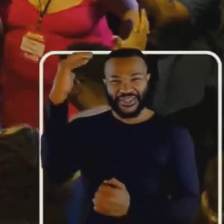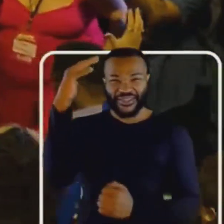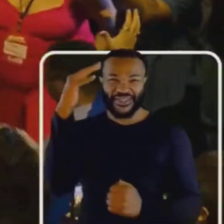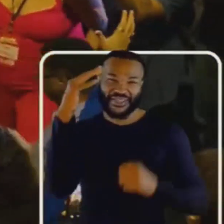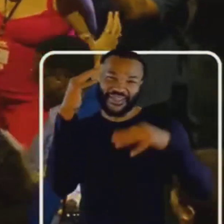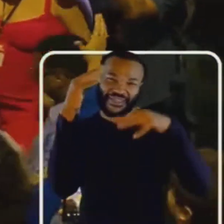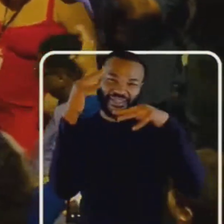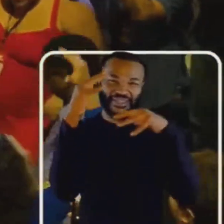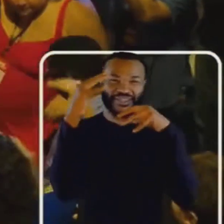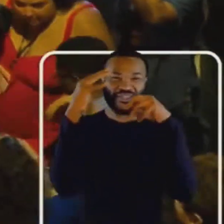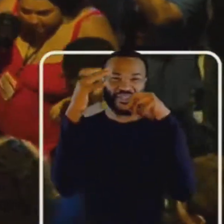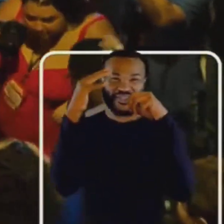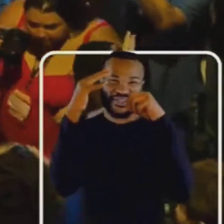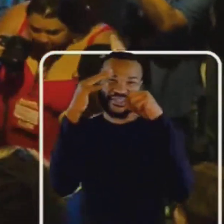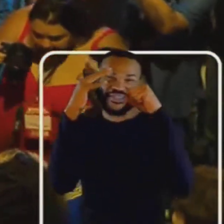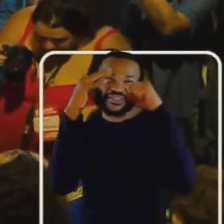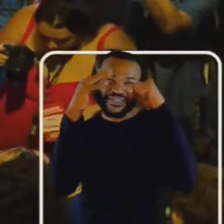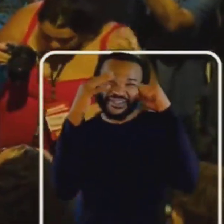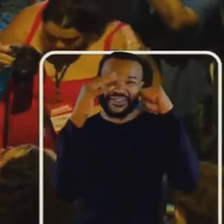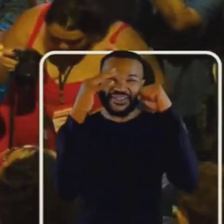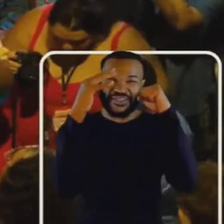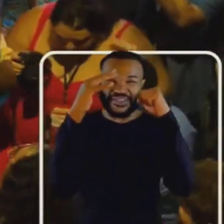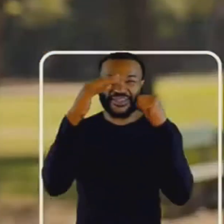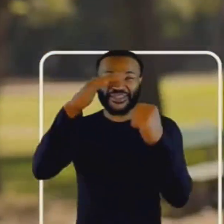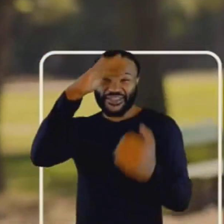na luz, na escuridão.